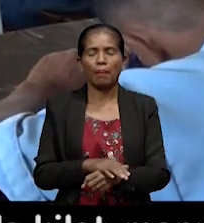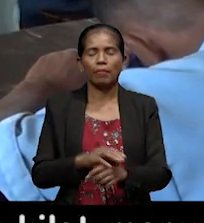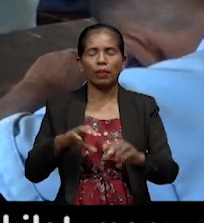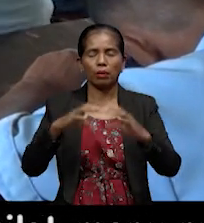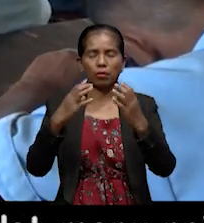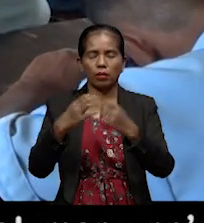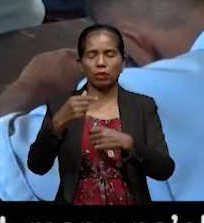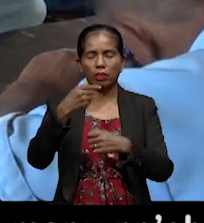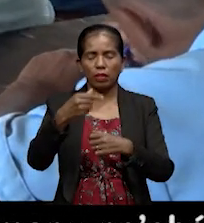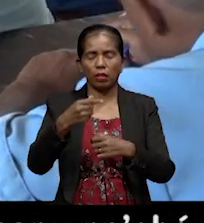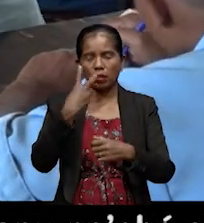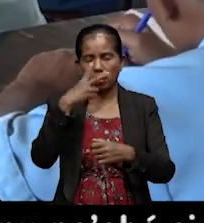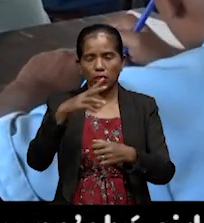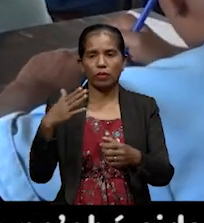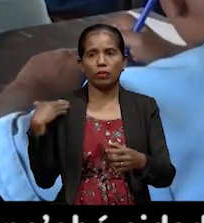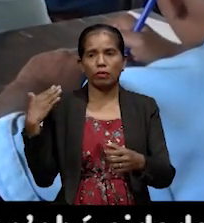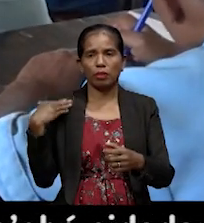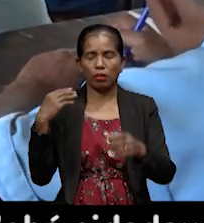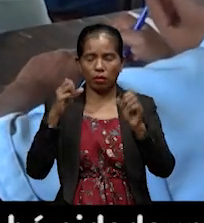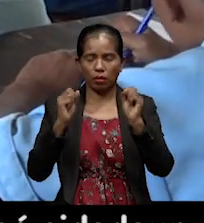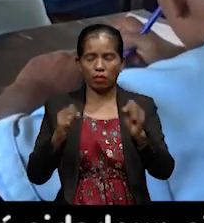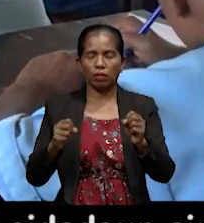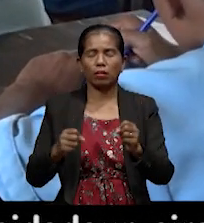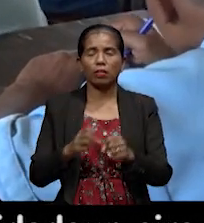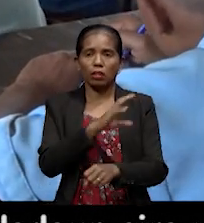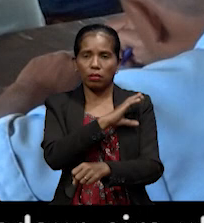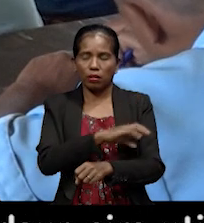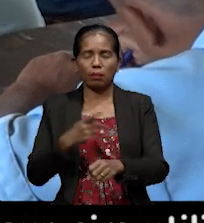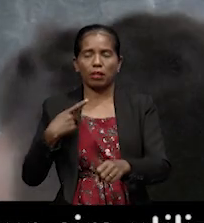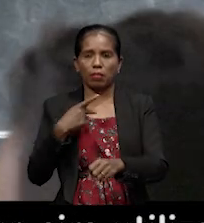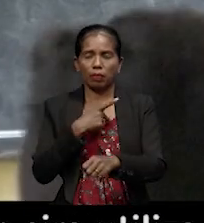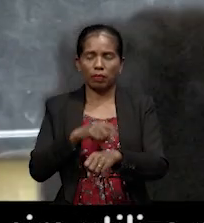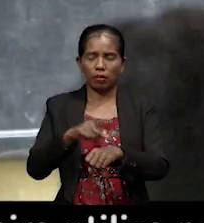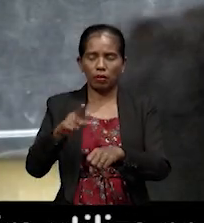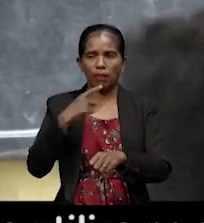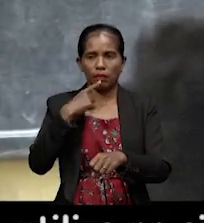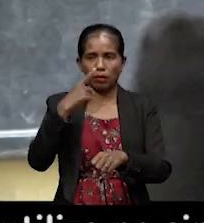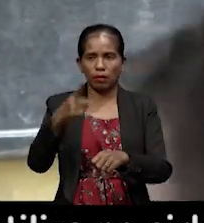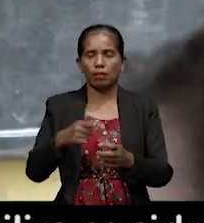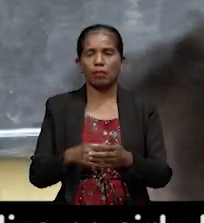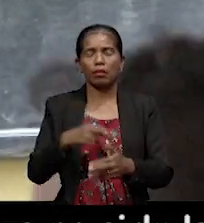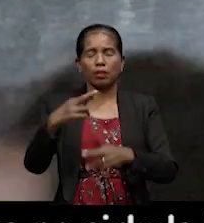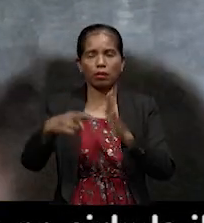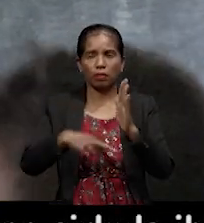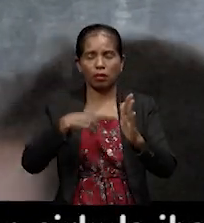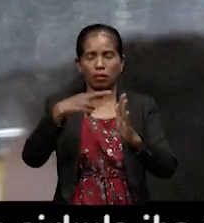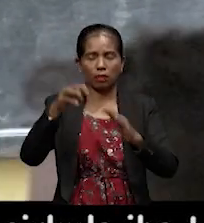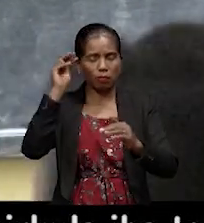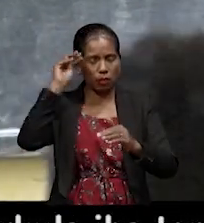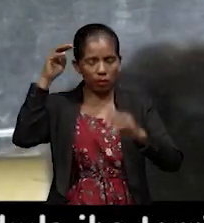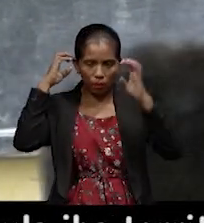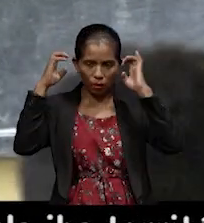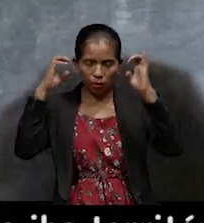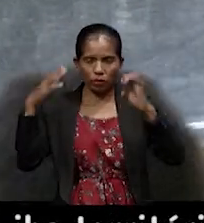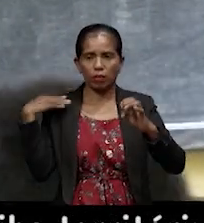assunto educação, juventude, cultura no segurança e o Parlamento Nacional considera circular nebe Ministério da Educação, Juventude no